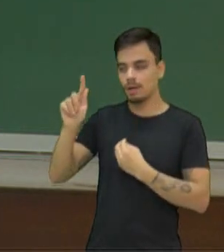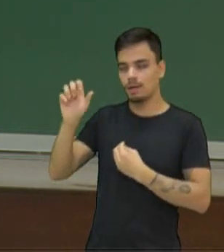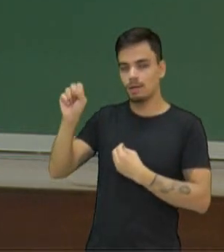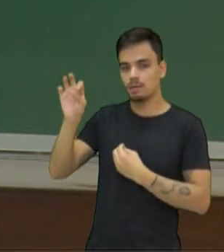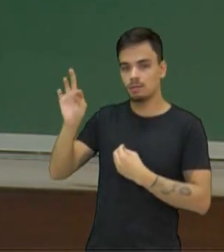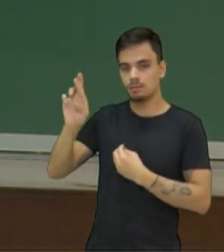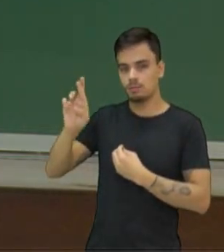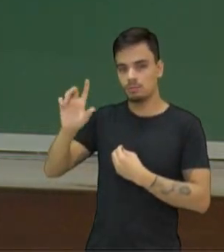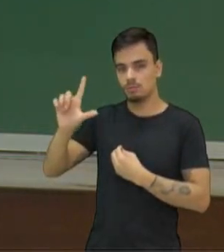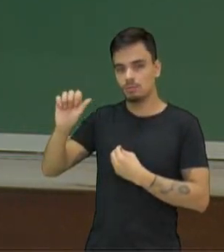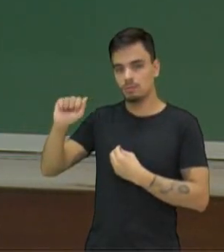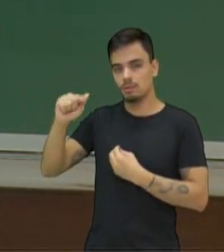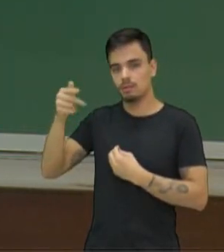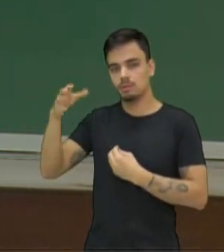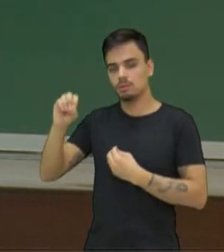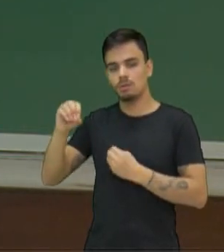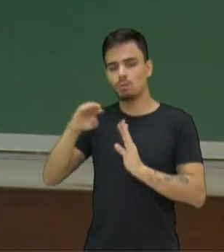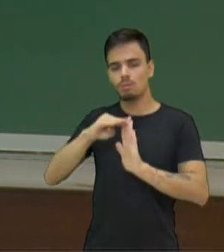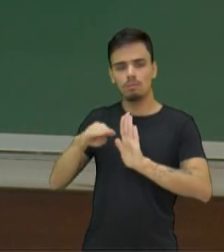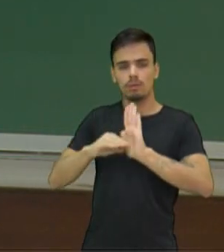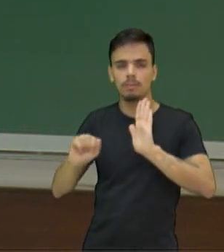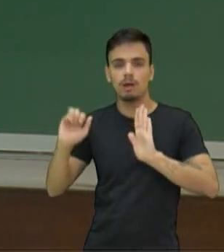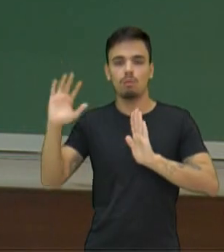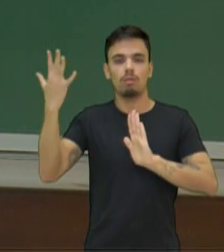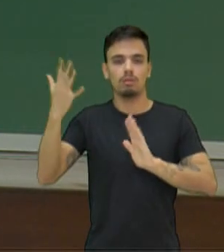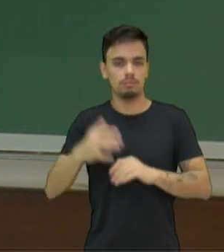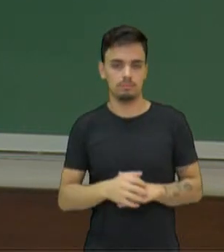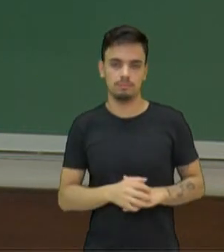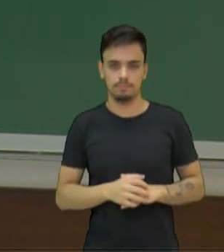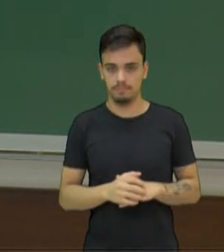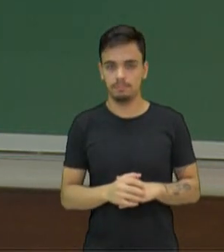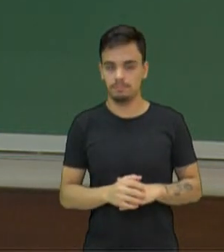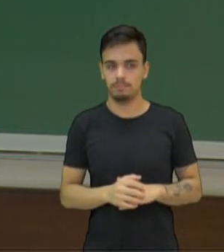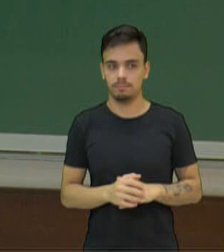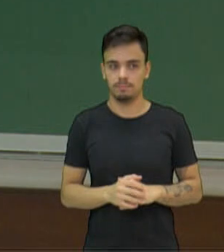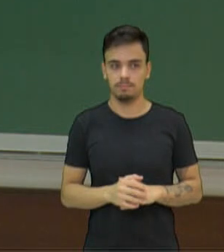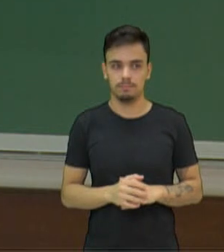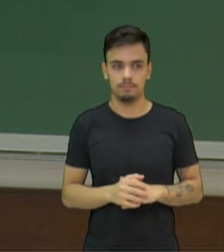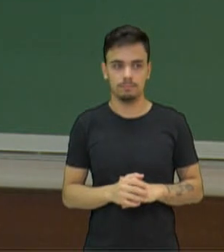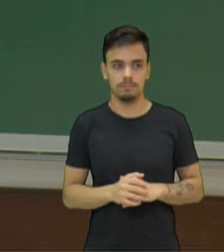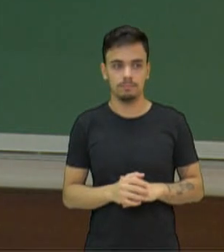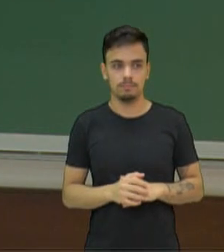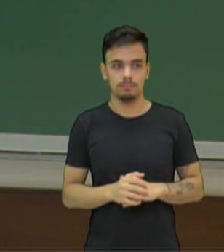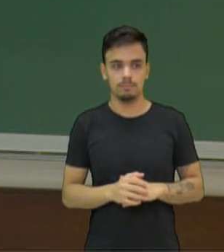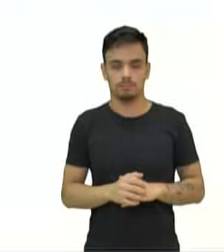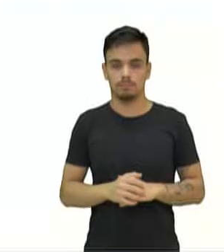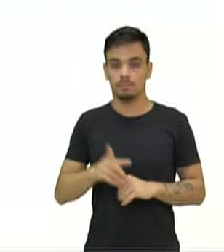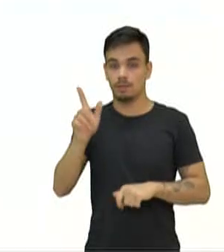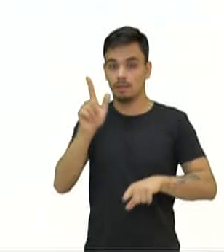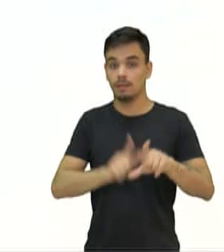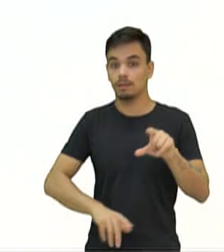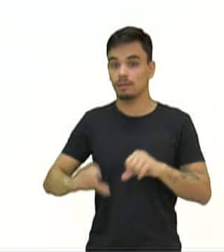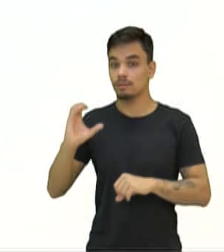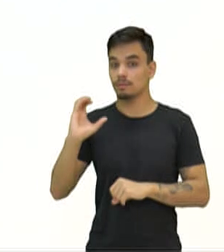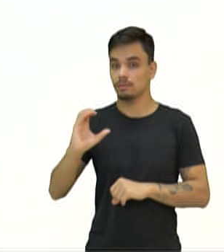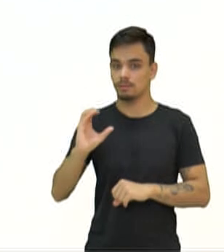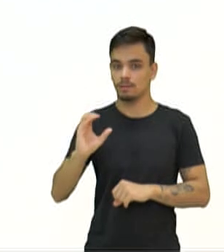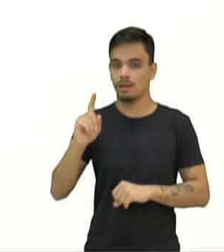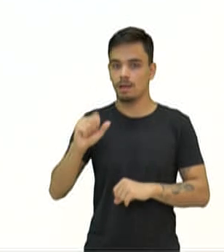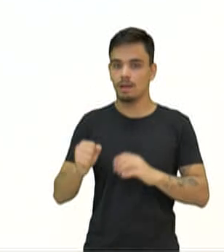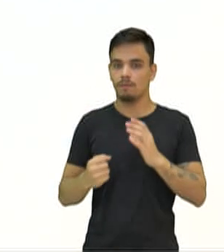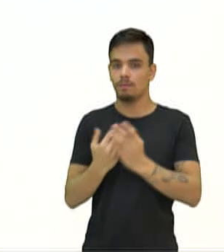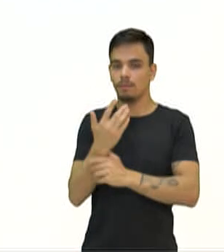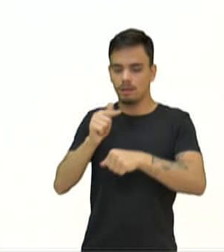uma importante etapa. Qual é o que acontece na gastrulação, né? Na gastrulação são formados os